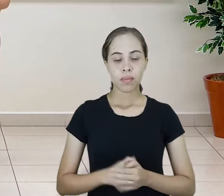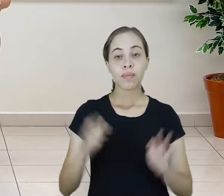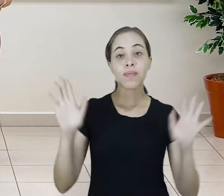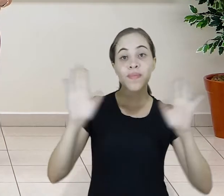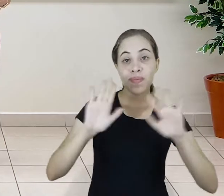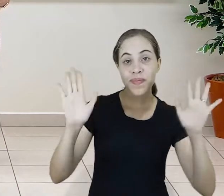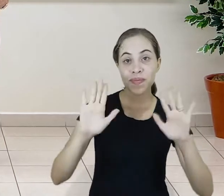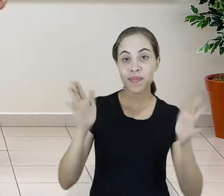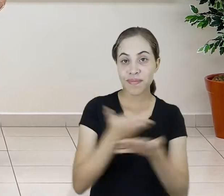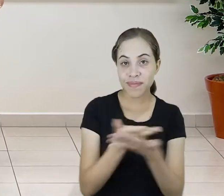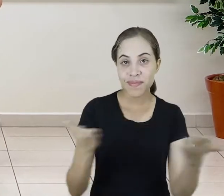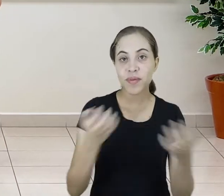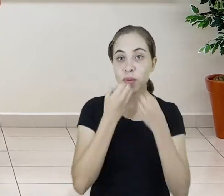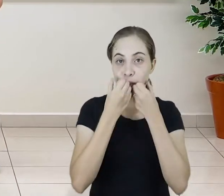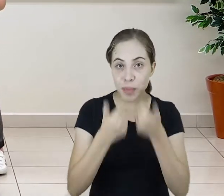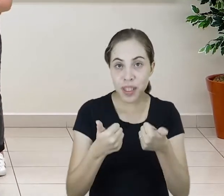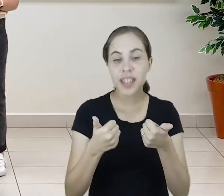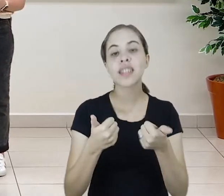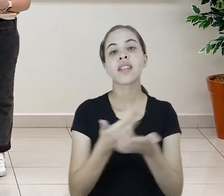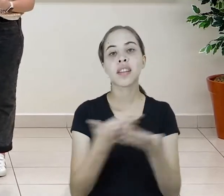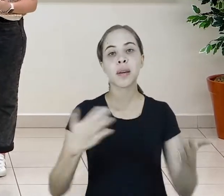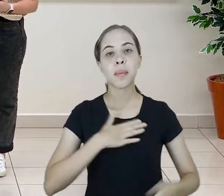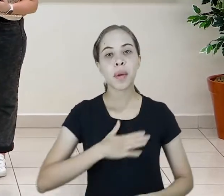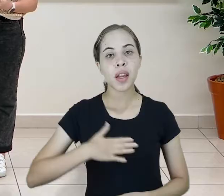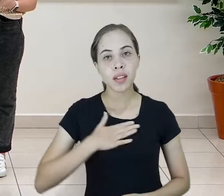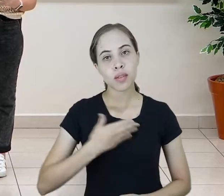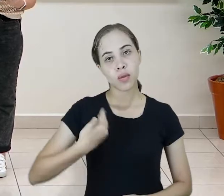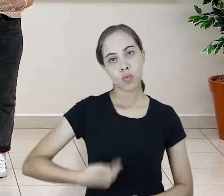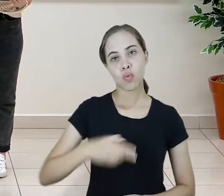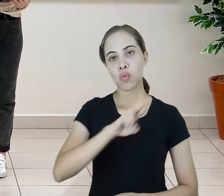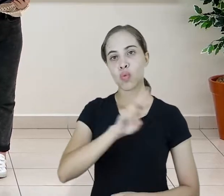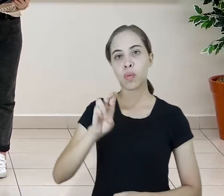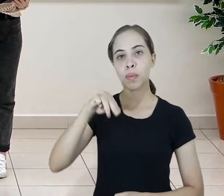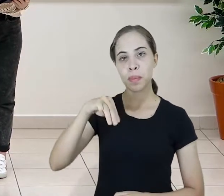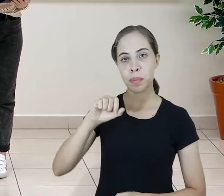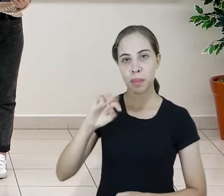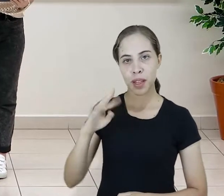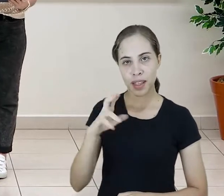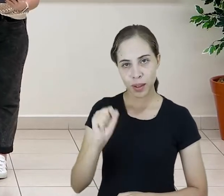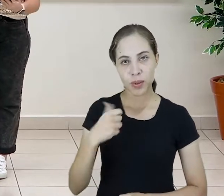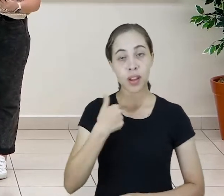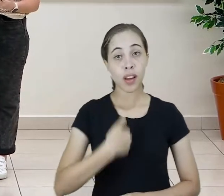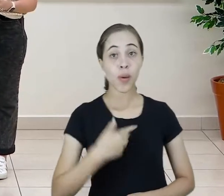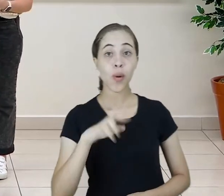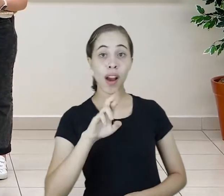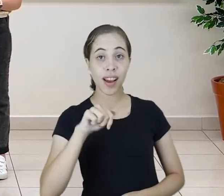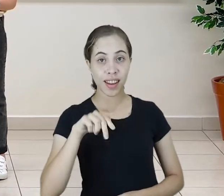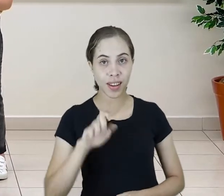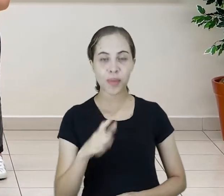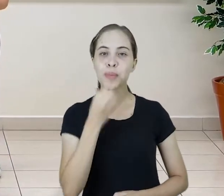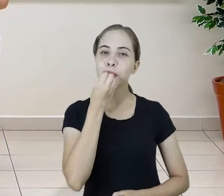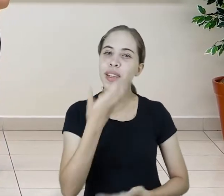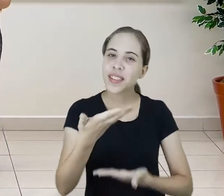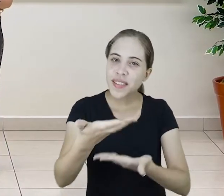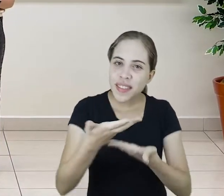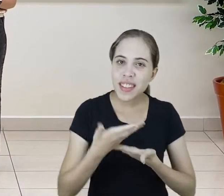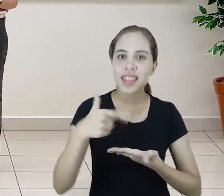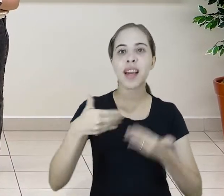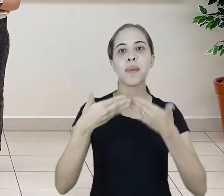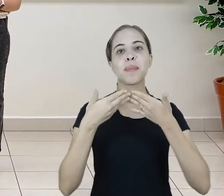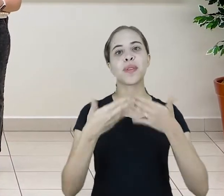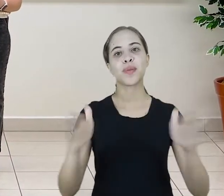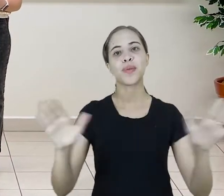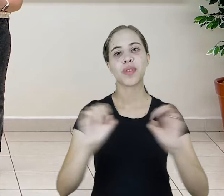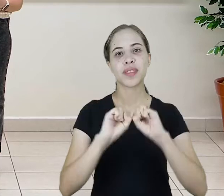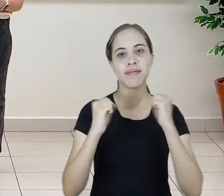Olá, pessoal. Tudo bom, gente? Muito prazer, eu sou o Matheus. Prazer, eu sou a Raquel. E sejam muitíssimo bem-vindos à abertura do